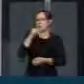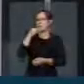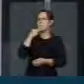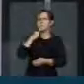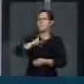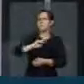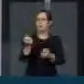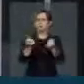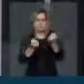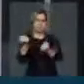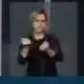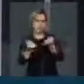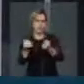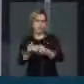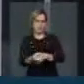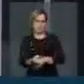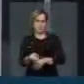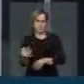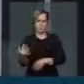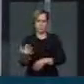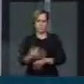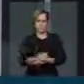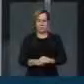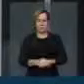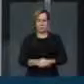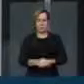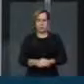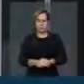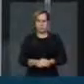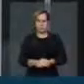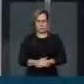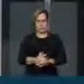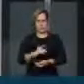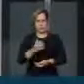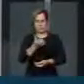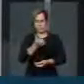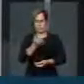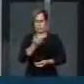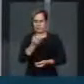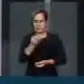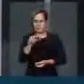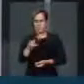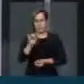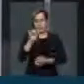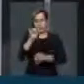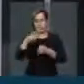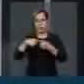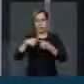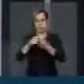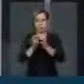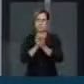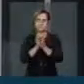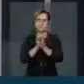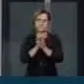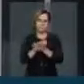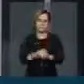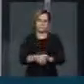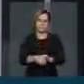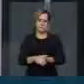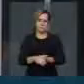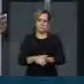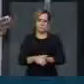sendo sendo que 600 mil na cidade do Recife as cidades cresceram